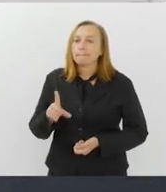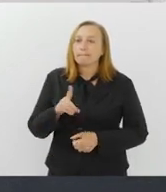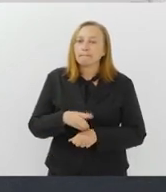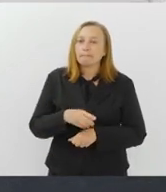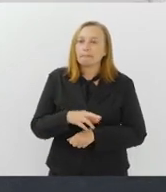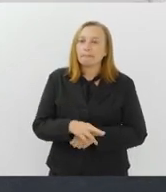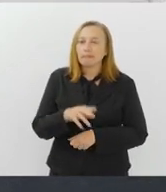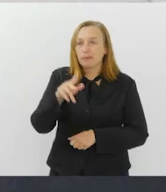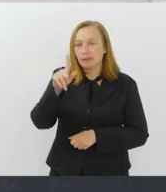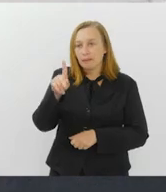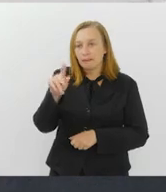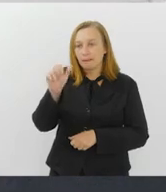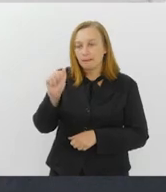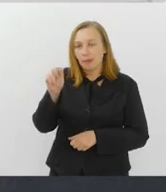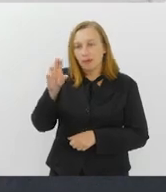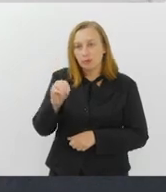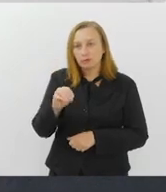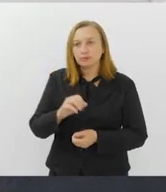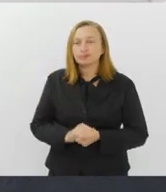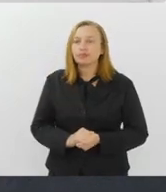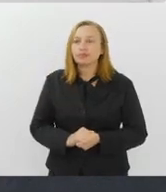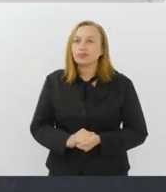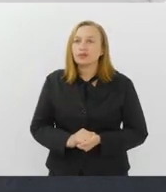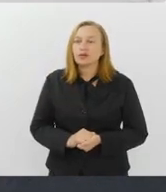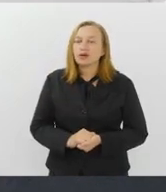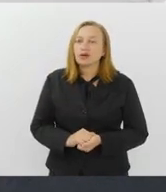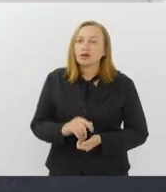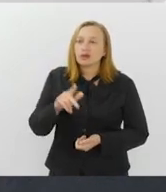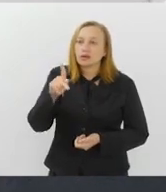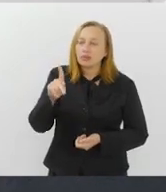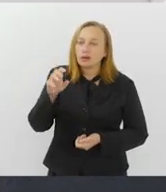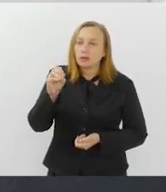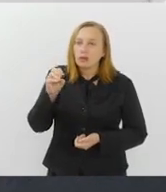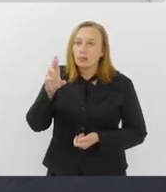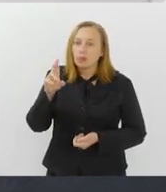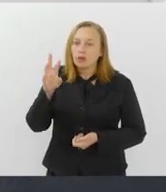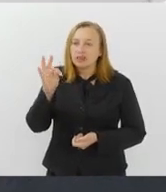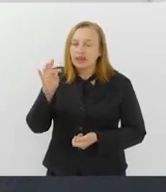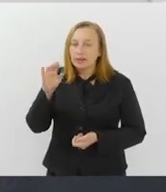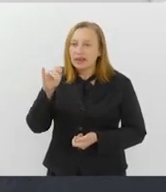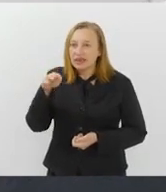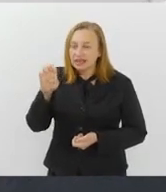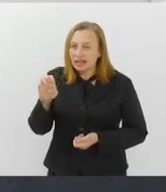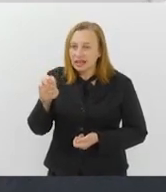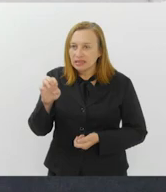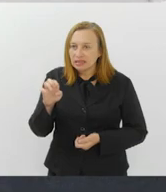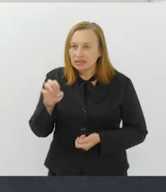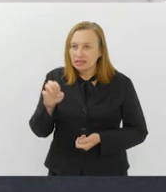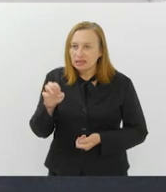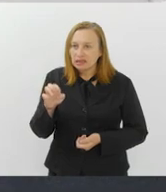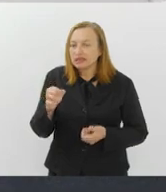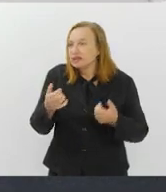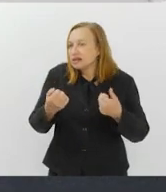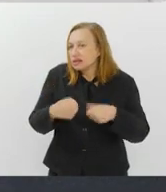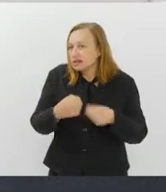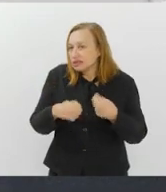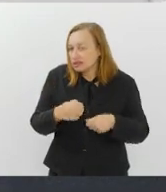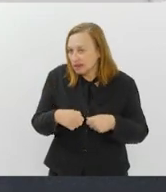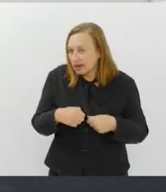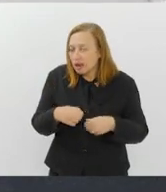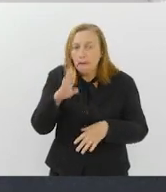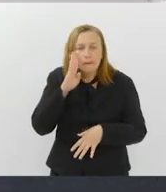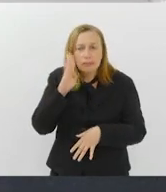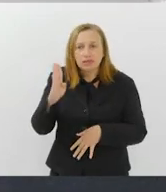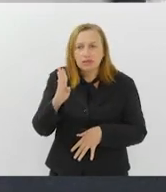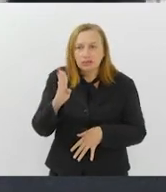doutor Paulo Rebelo. A portabilidade de carências é um direito fundamental que permite aos beneficiários